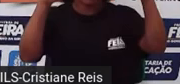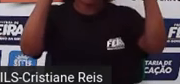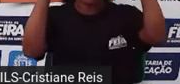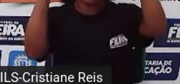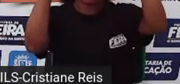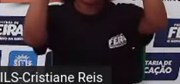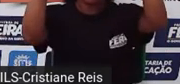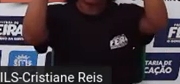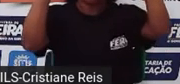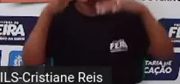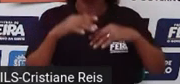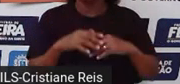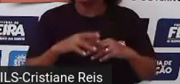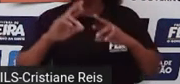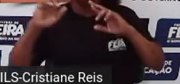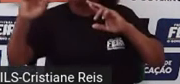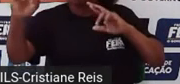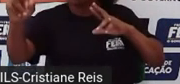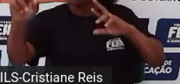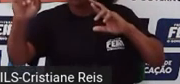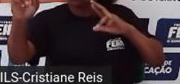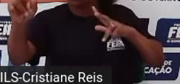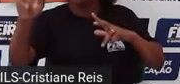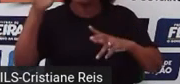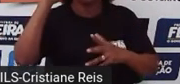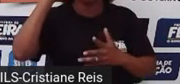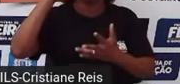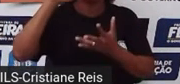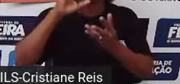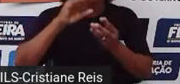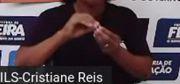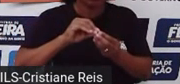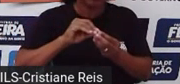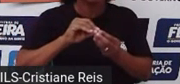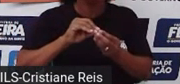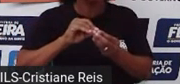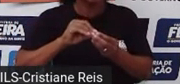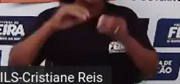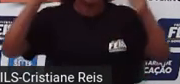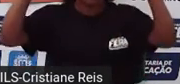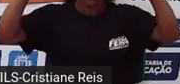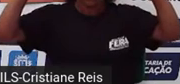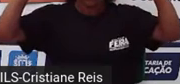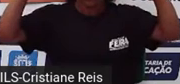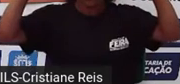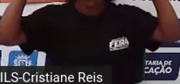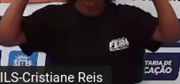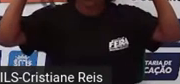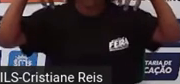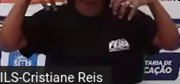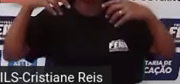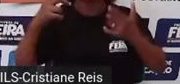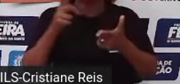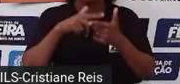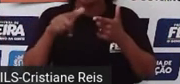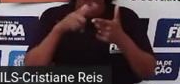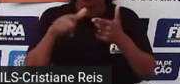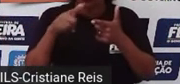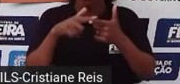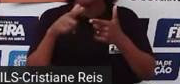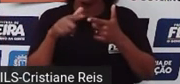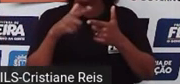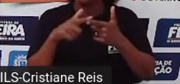não é o mesmo fenômeno Mas você dá para entender todos os transtornos grandes vezes na linguagem de vocês todos os